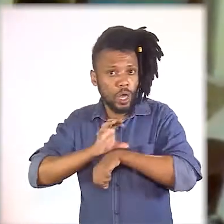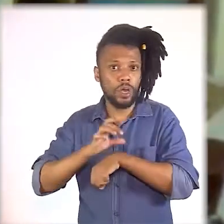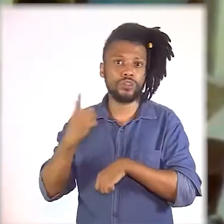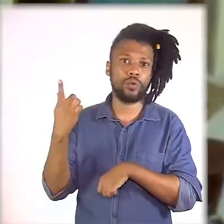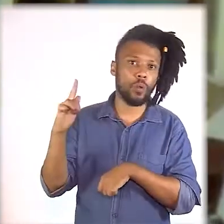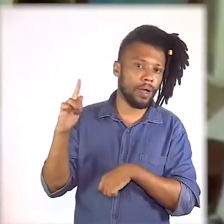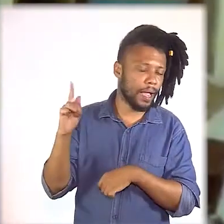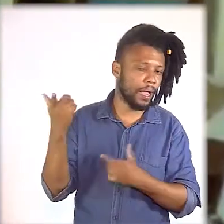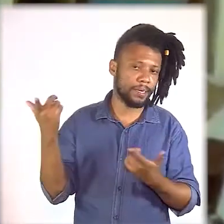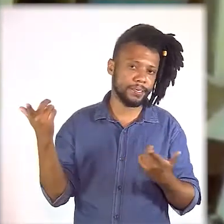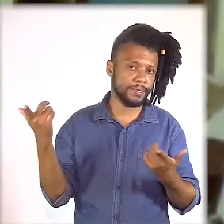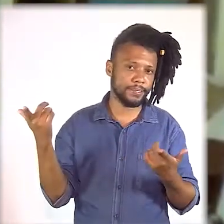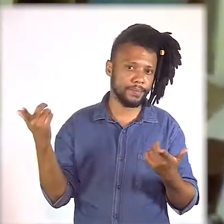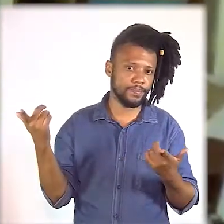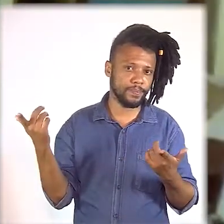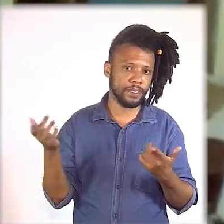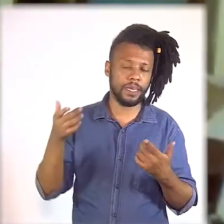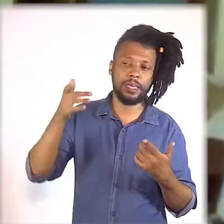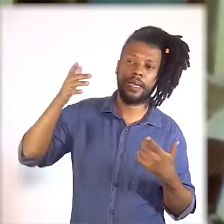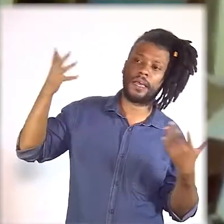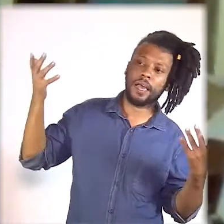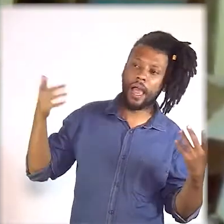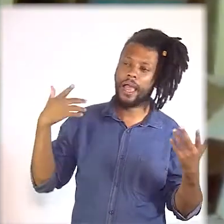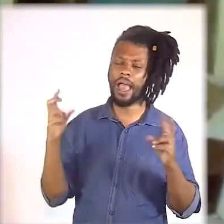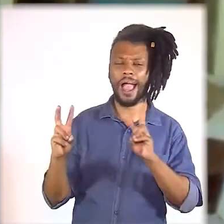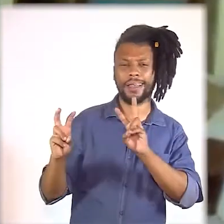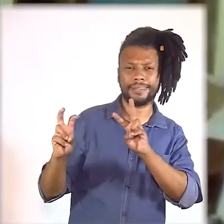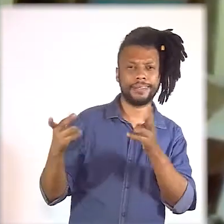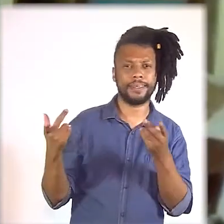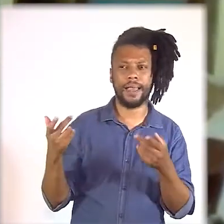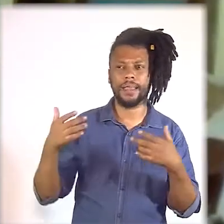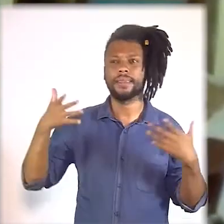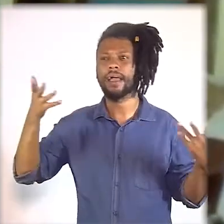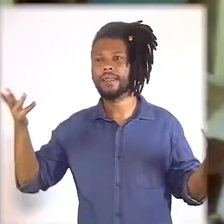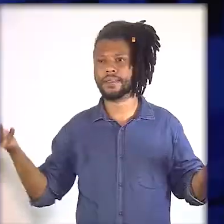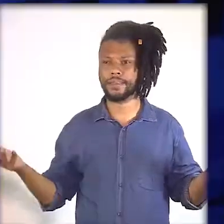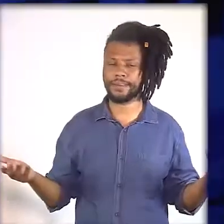Goiás agora. Então, véi. E aí, véi?